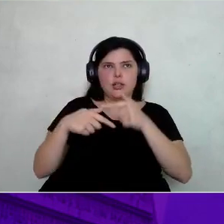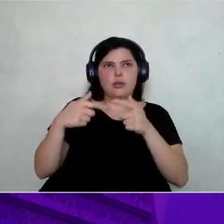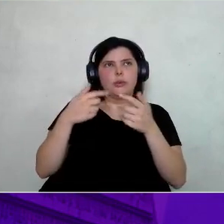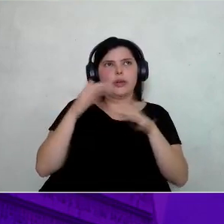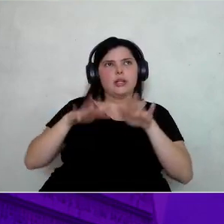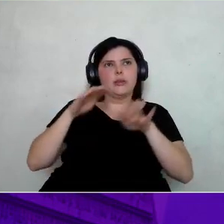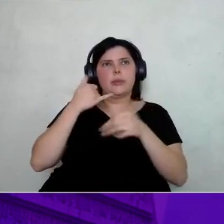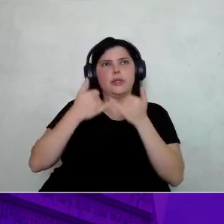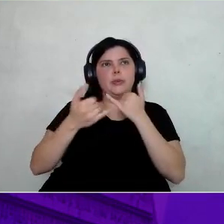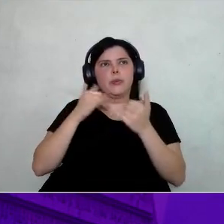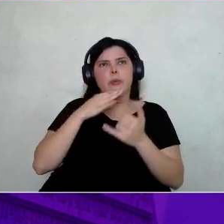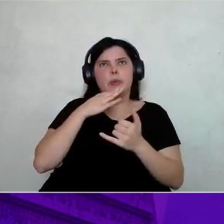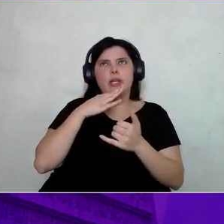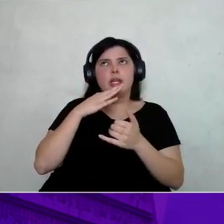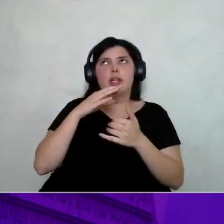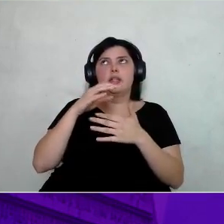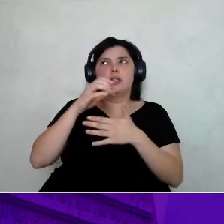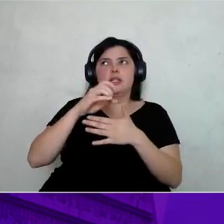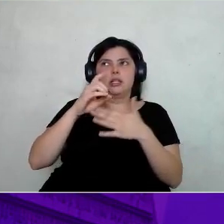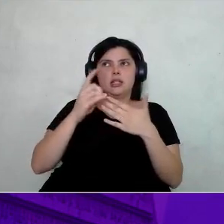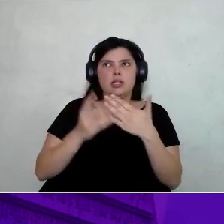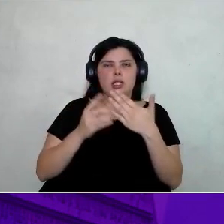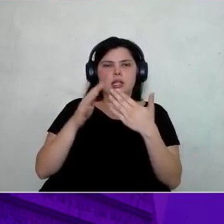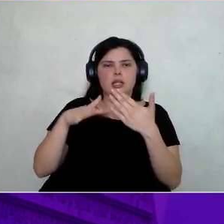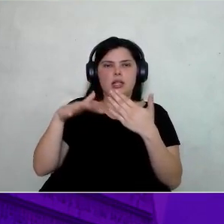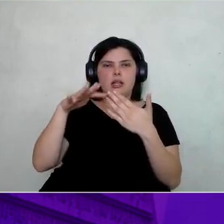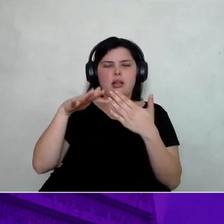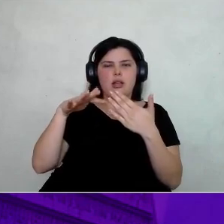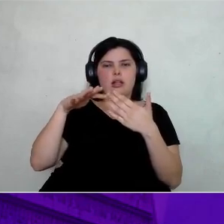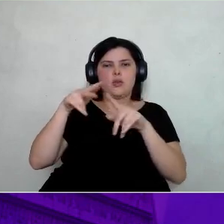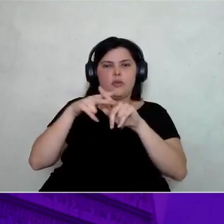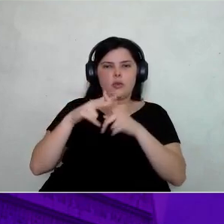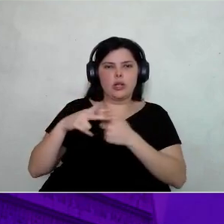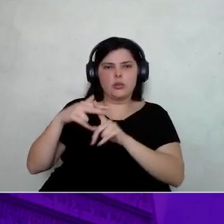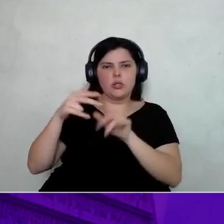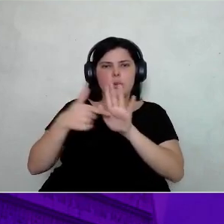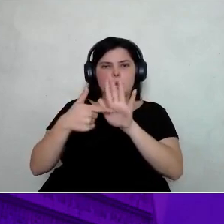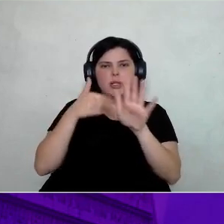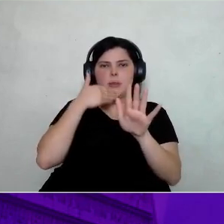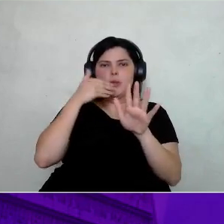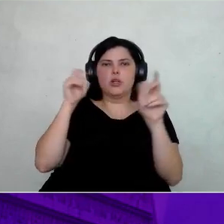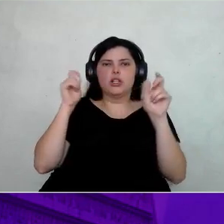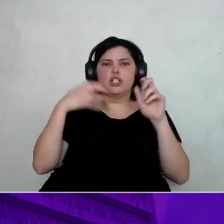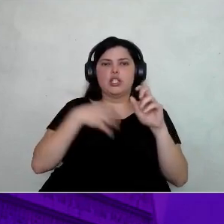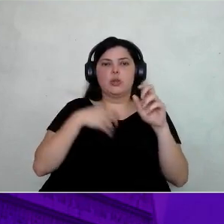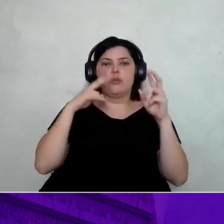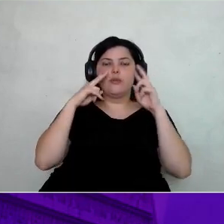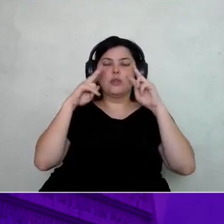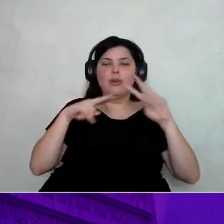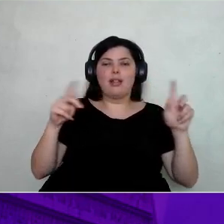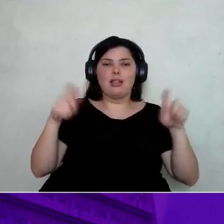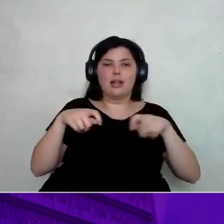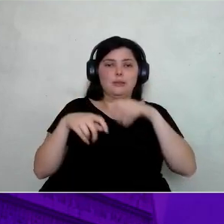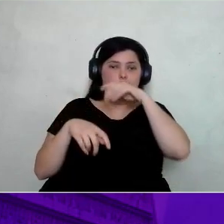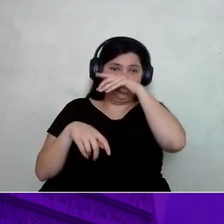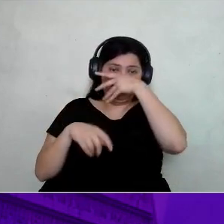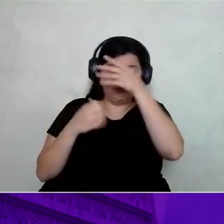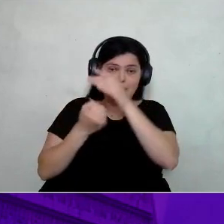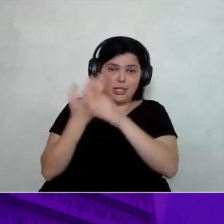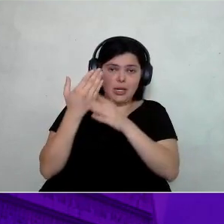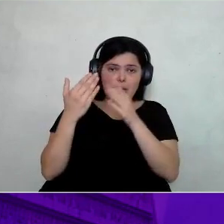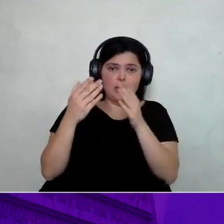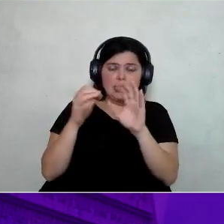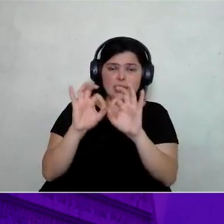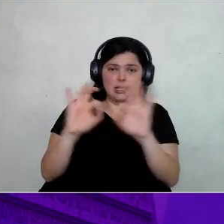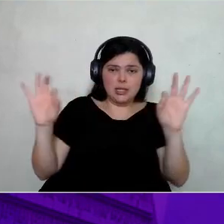reconhece o dataset ali, ele já te aponta qual que é a melhor visualização. Criei um dashboard aqui bem simples, tá? Onde a gente mostra